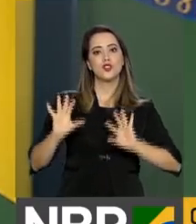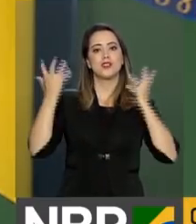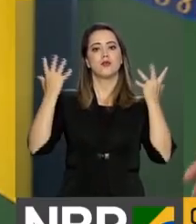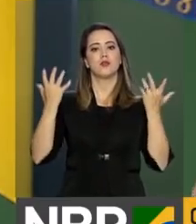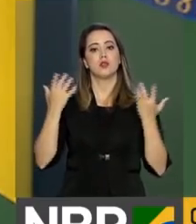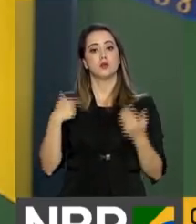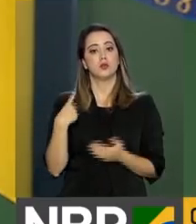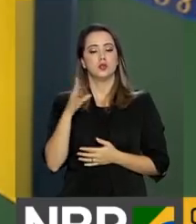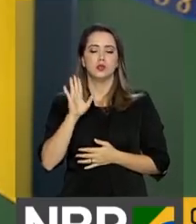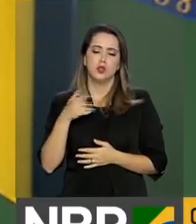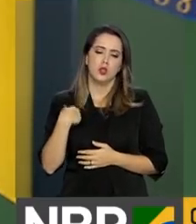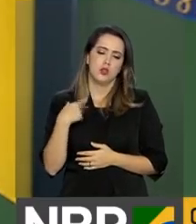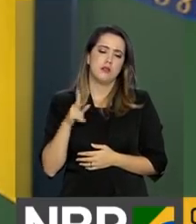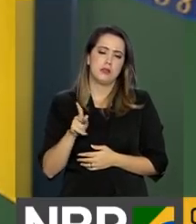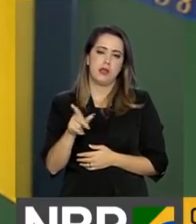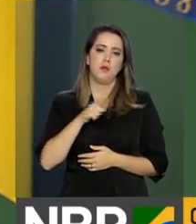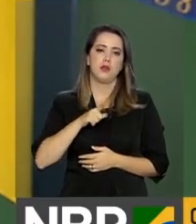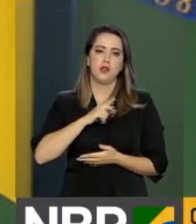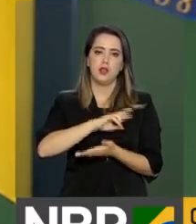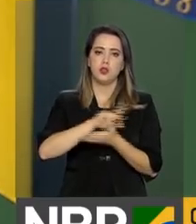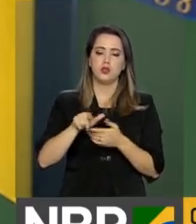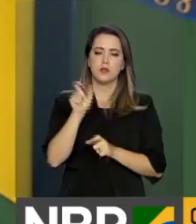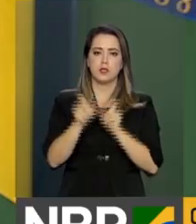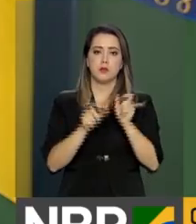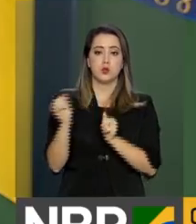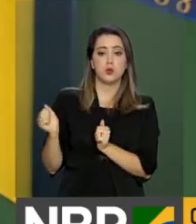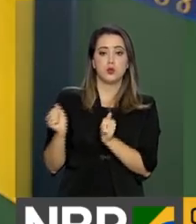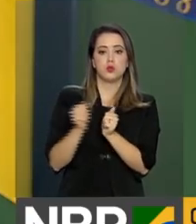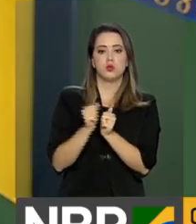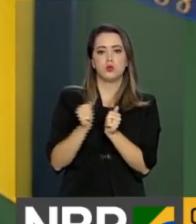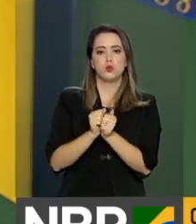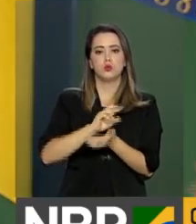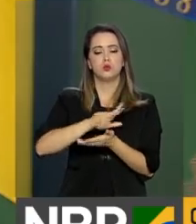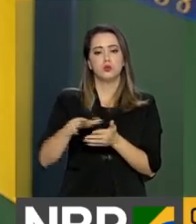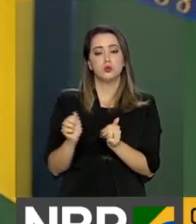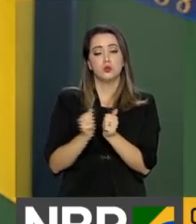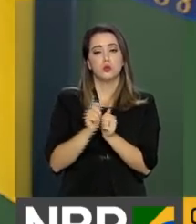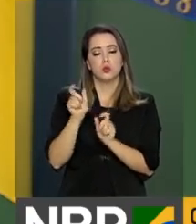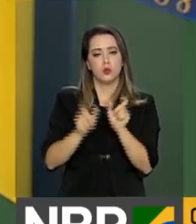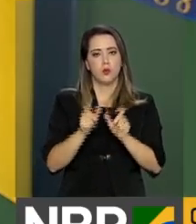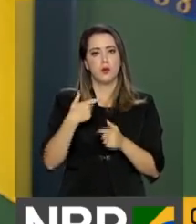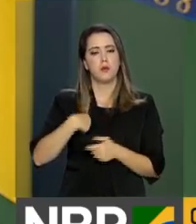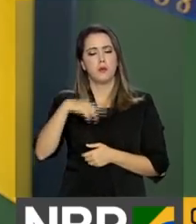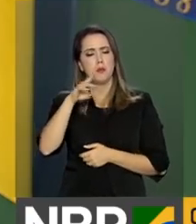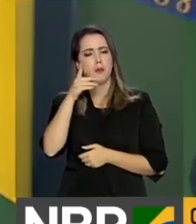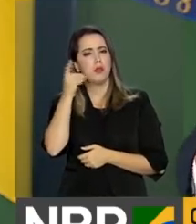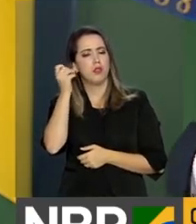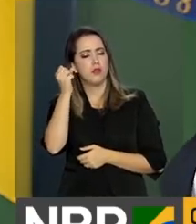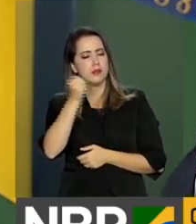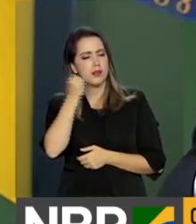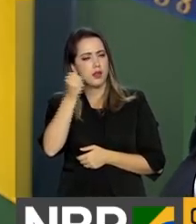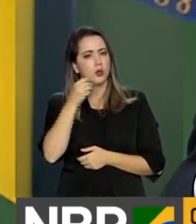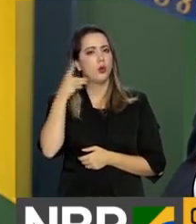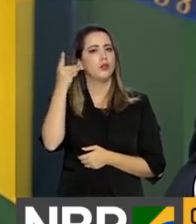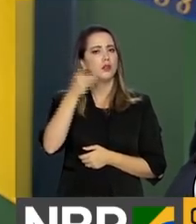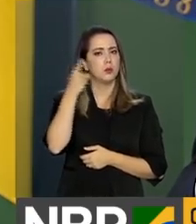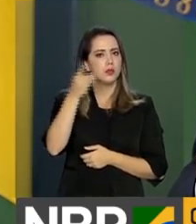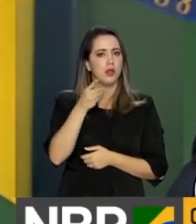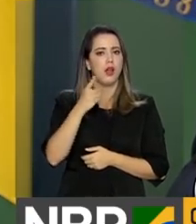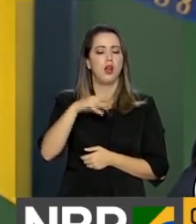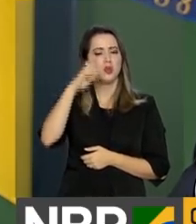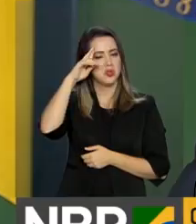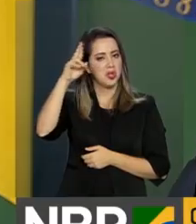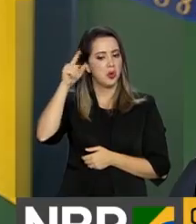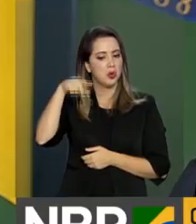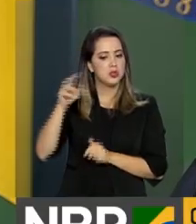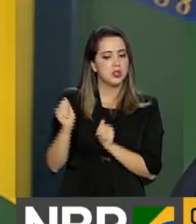eventos e, naturalmente, comparecem muitos deputados, muitos senadores, muitas autoridades. Mas este evento, penso eu, Mendonça,